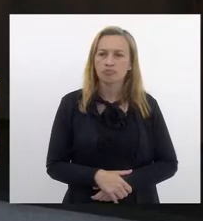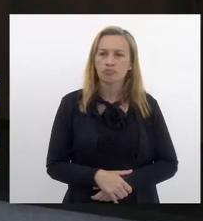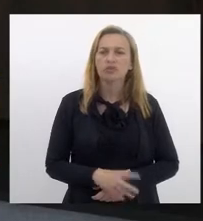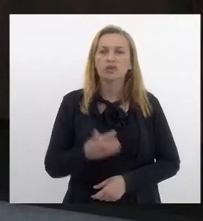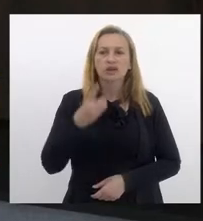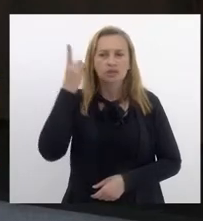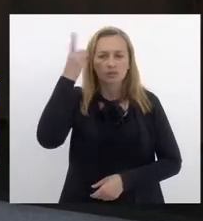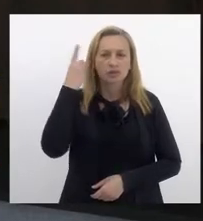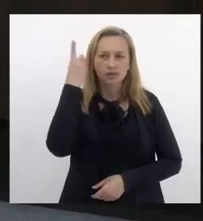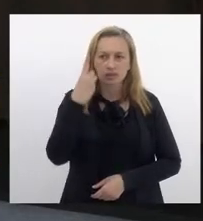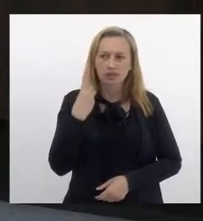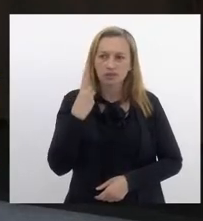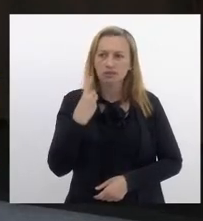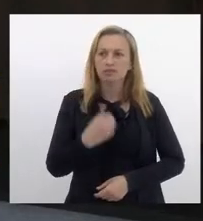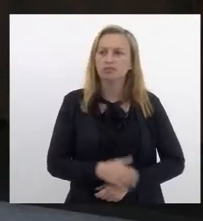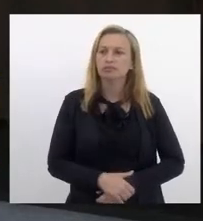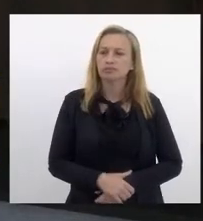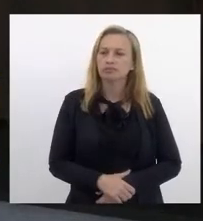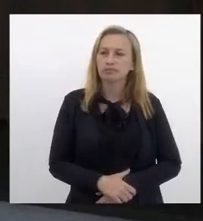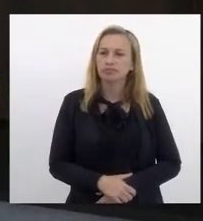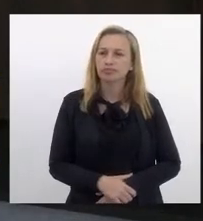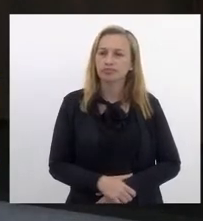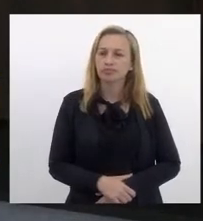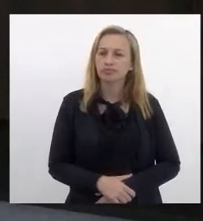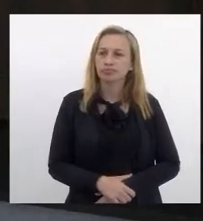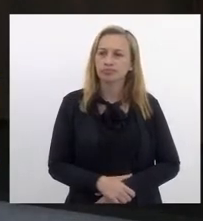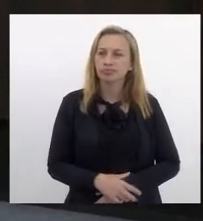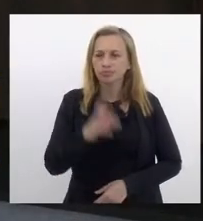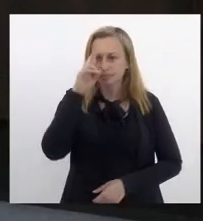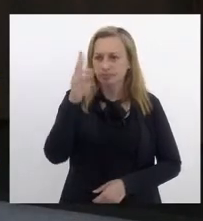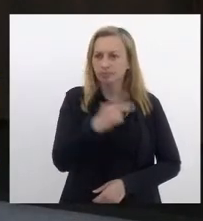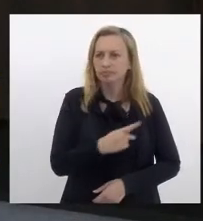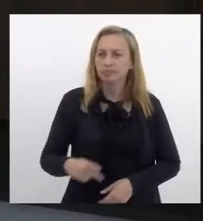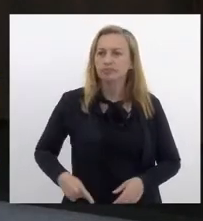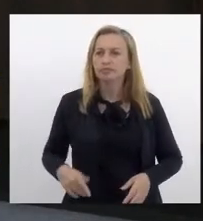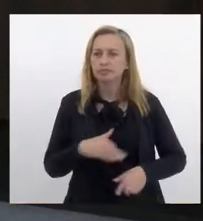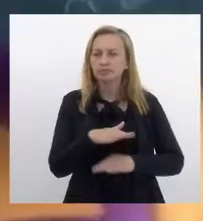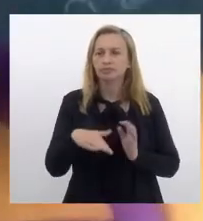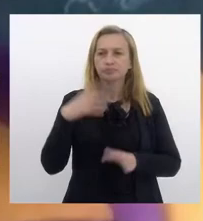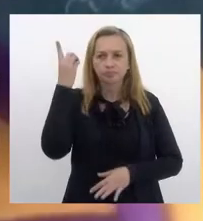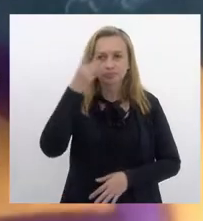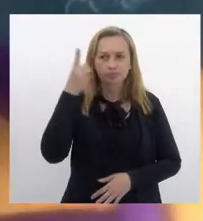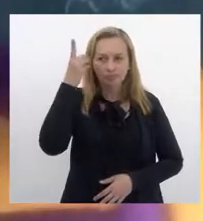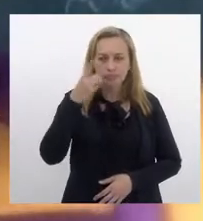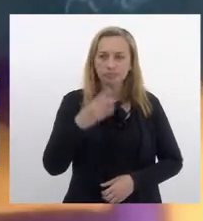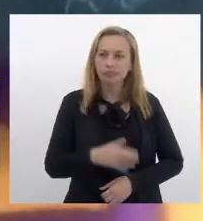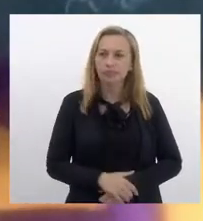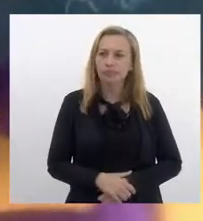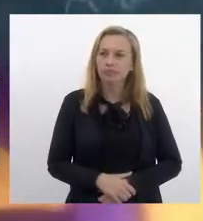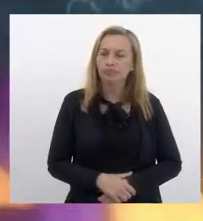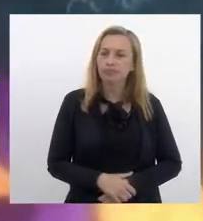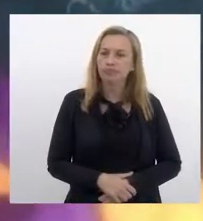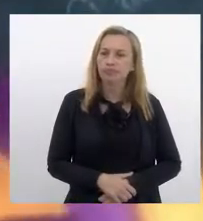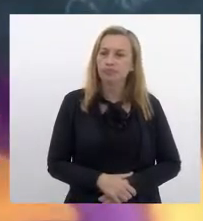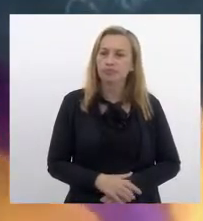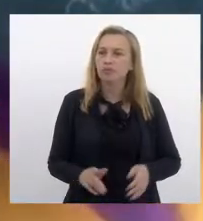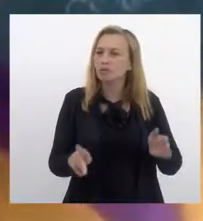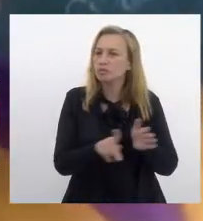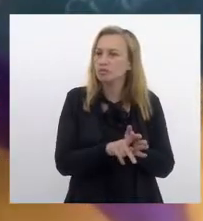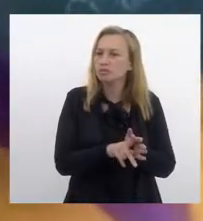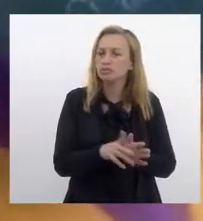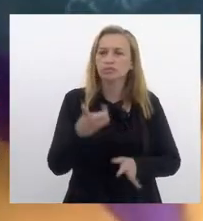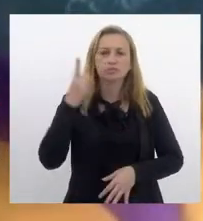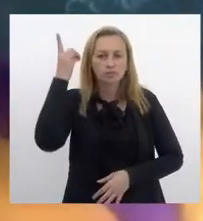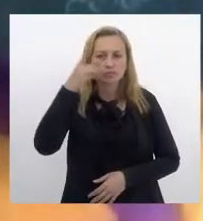Deputada Dani Monteiro. Senhor presidente, nobres deputados e deputadas, o presente projeto da